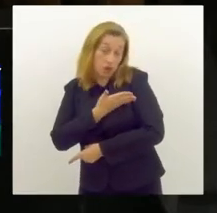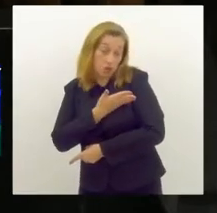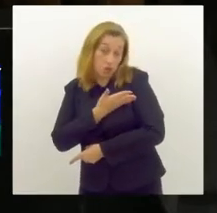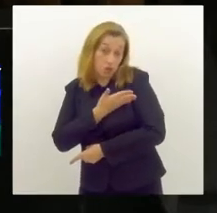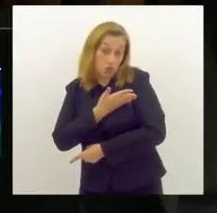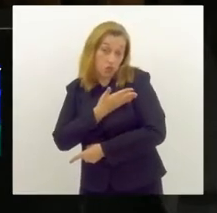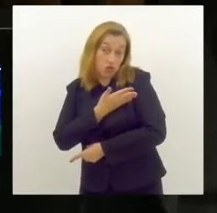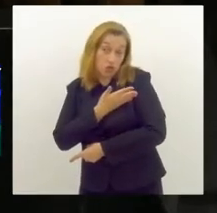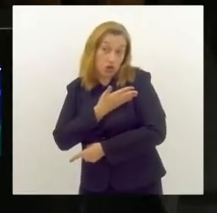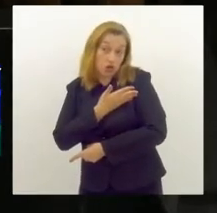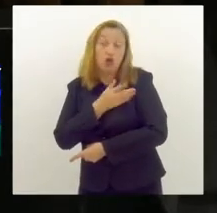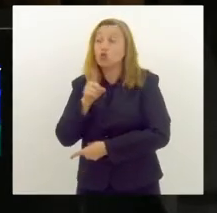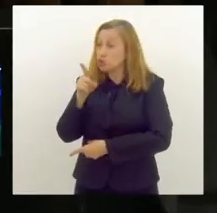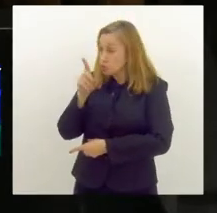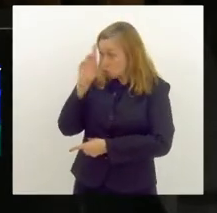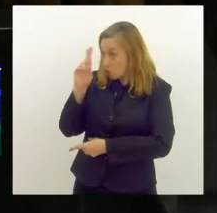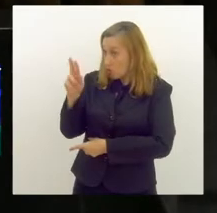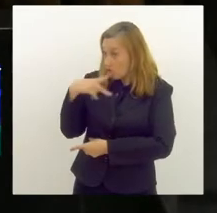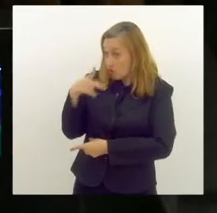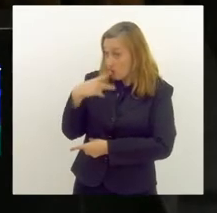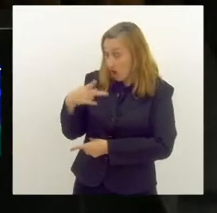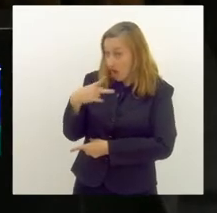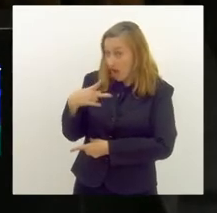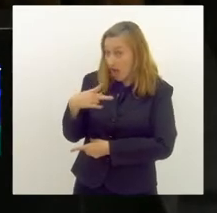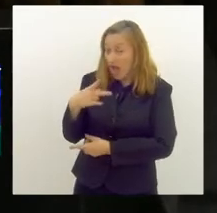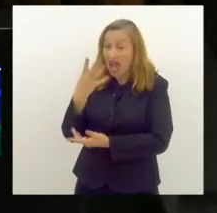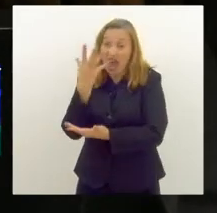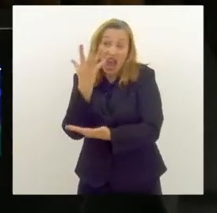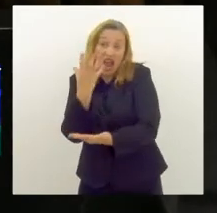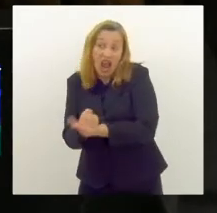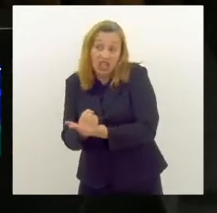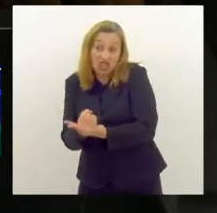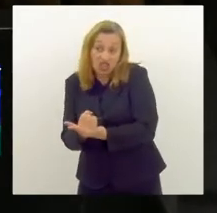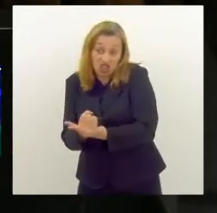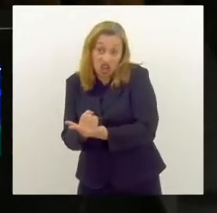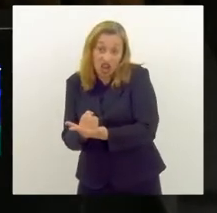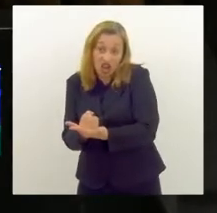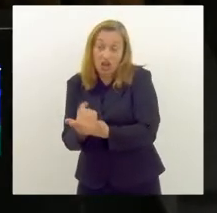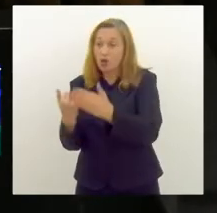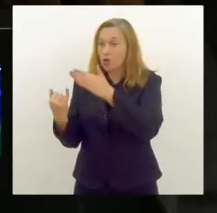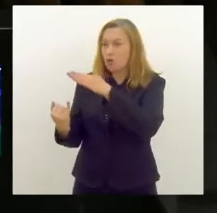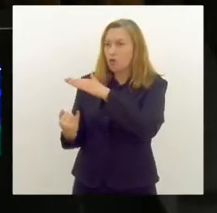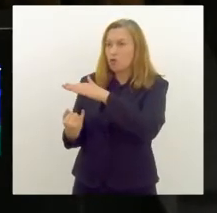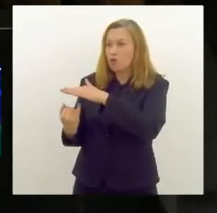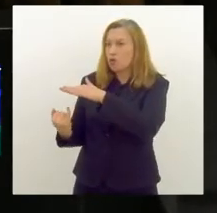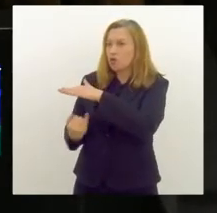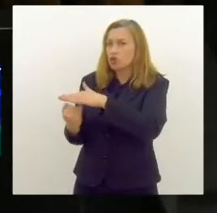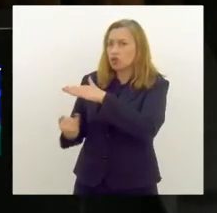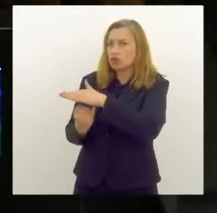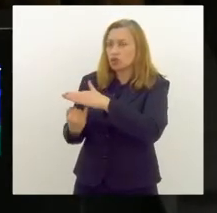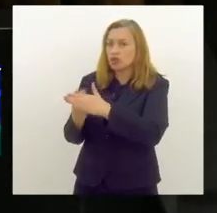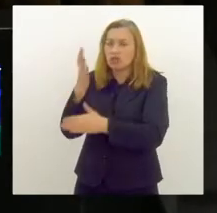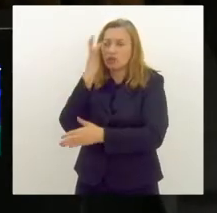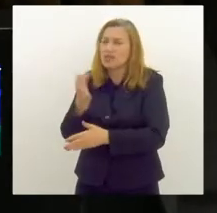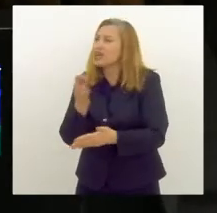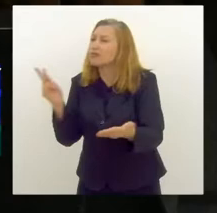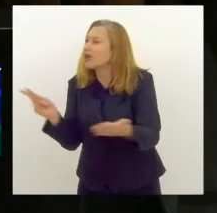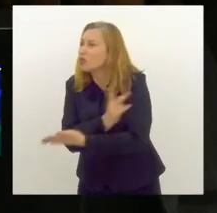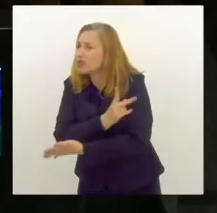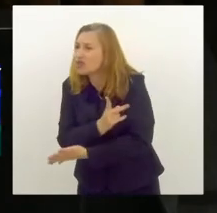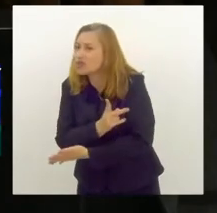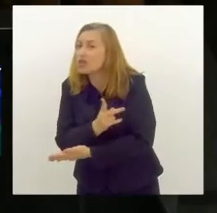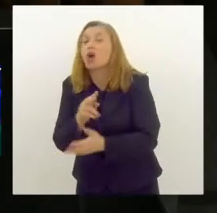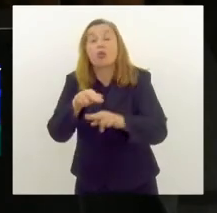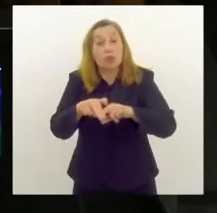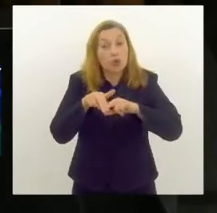colega. Aquilo que o senhor falou, ninguém vai cadastrar uma unidade que não saiba o que está acontecendo. É